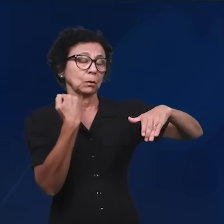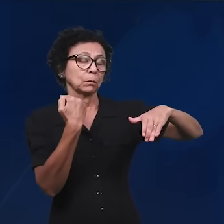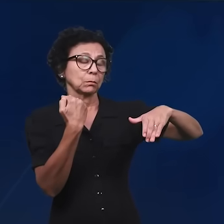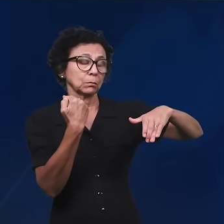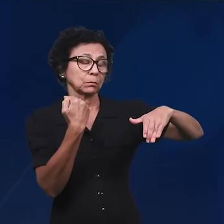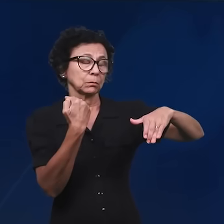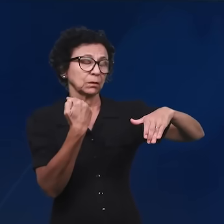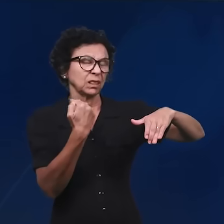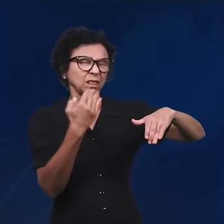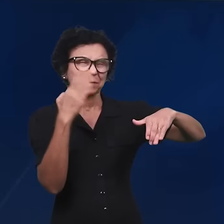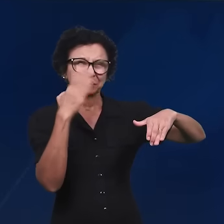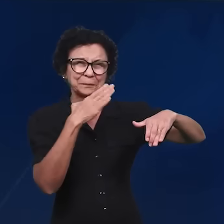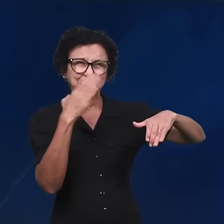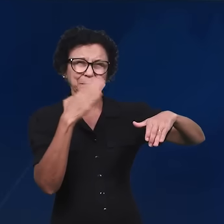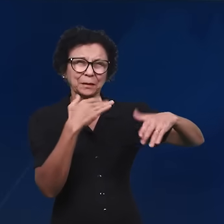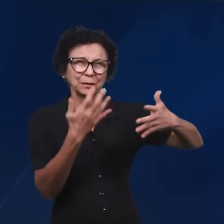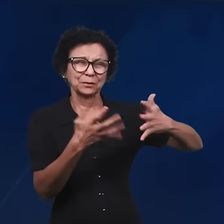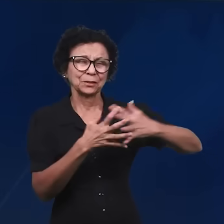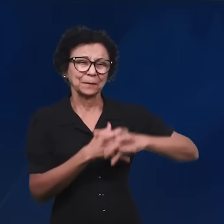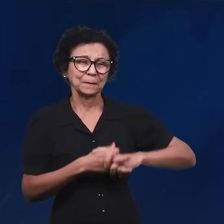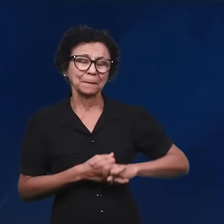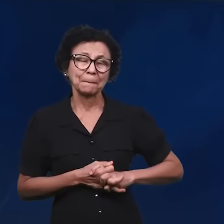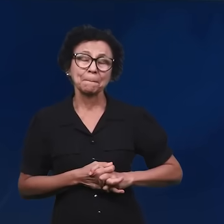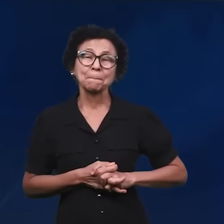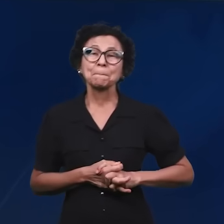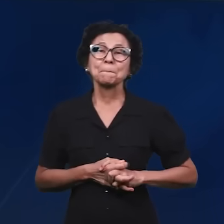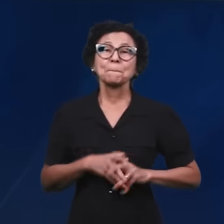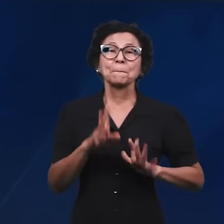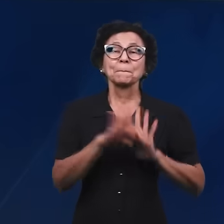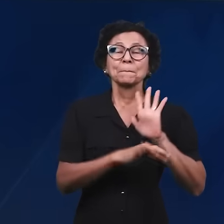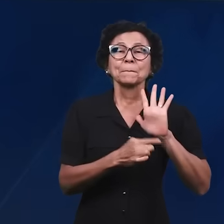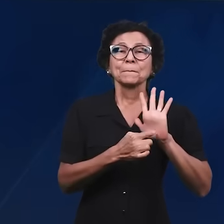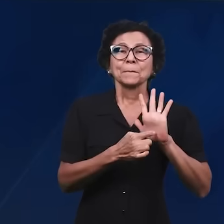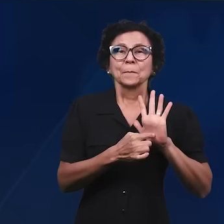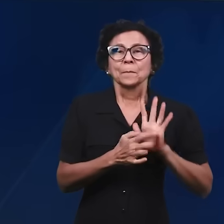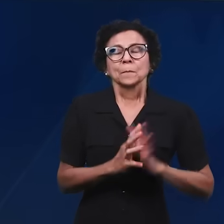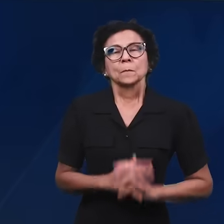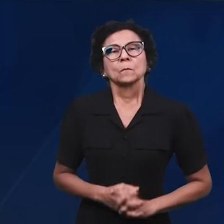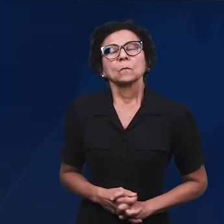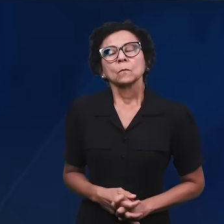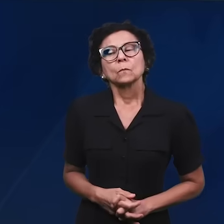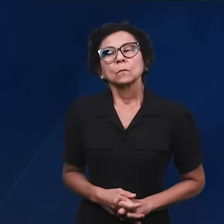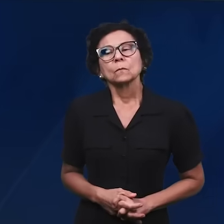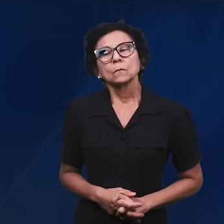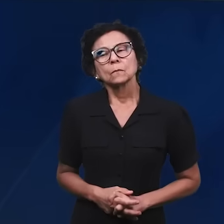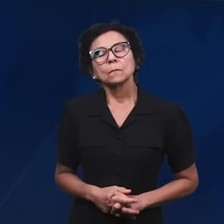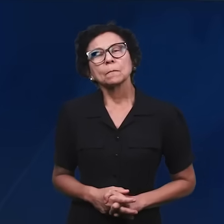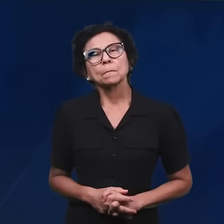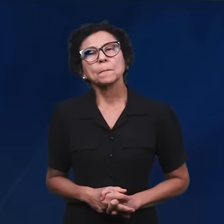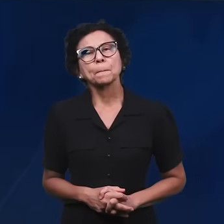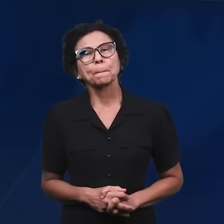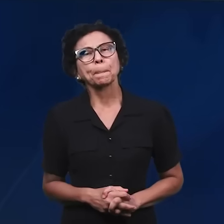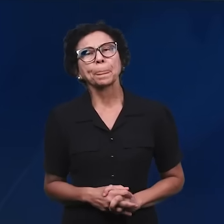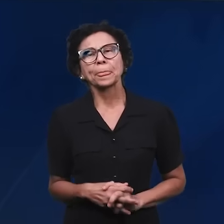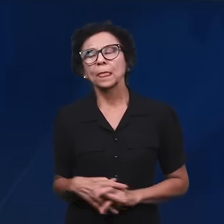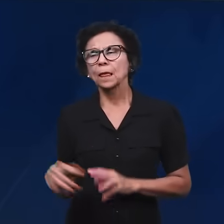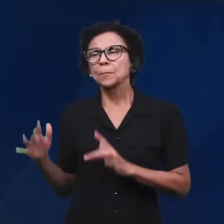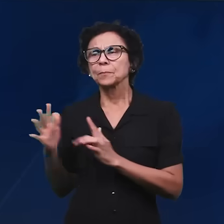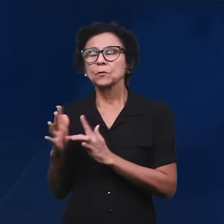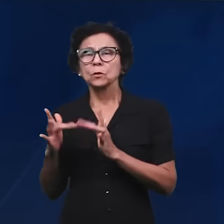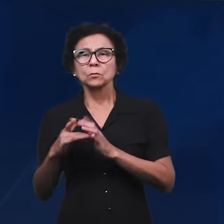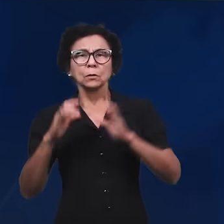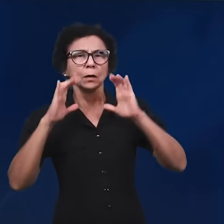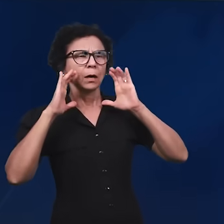né? Ali é a prefigura da morte que veio em Lázaro. E o texto diz que Jesus, ele chamou